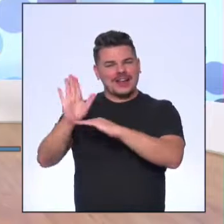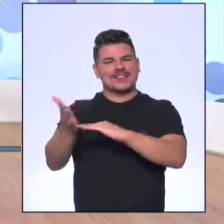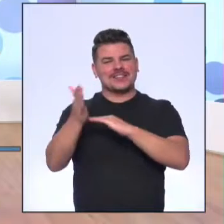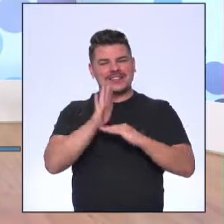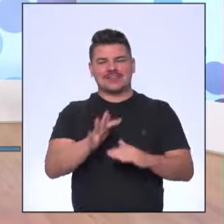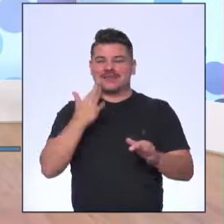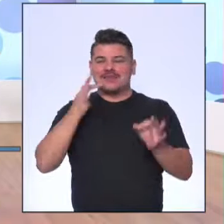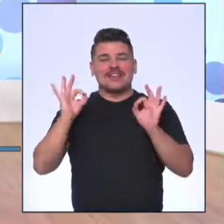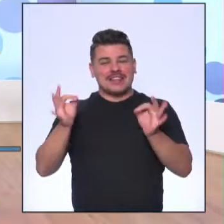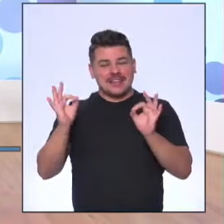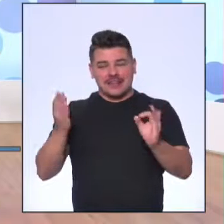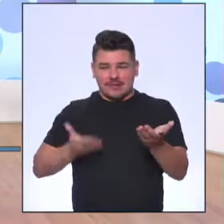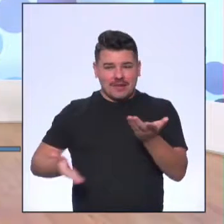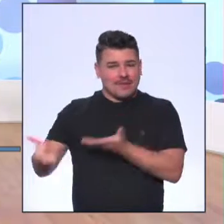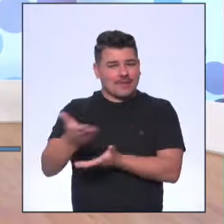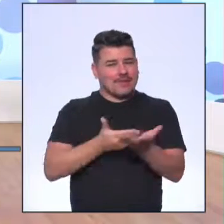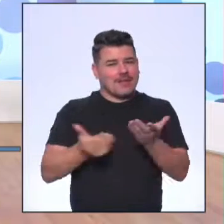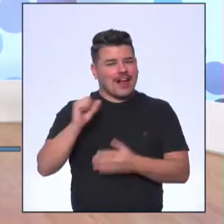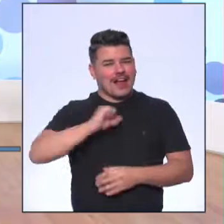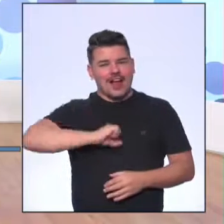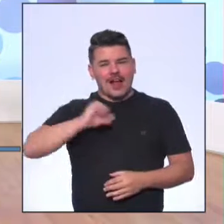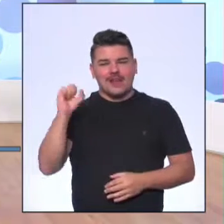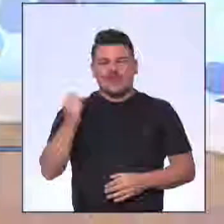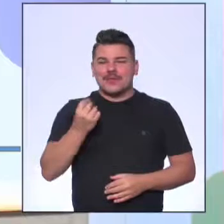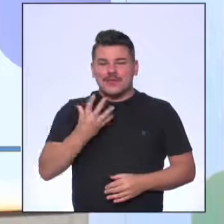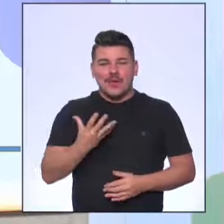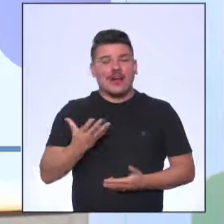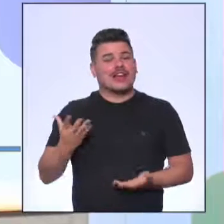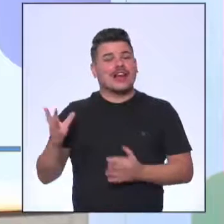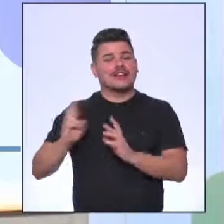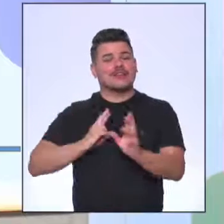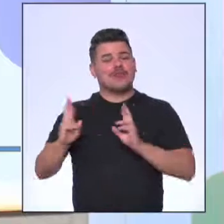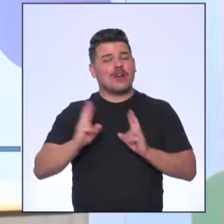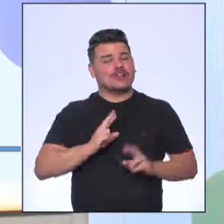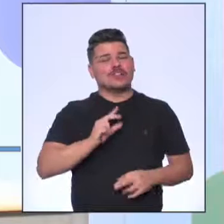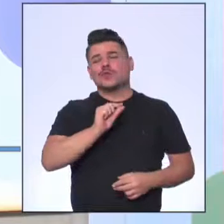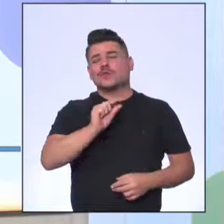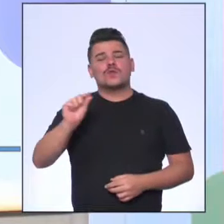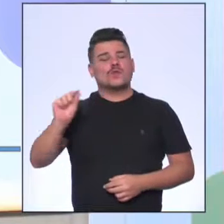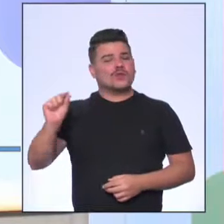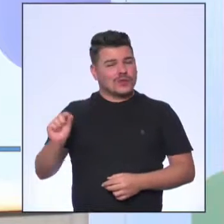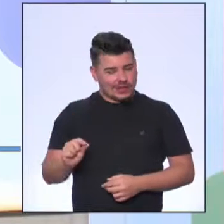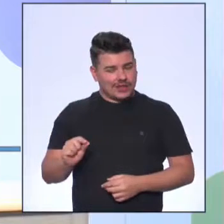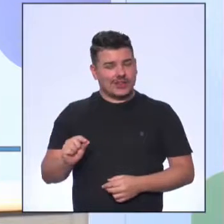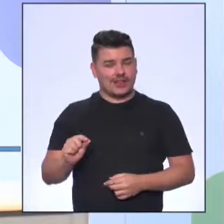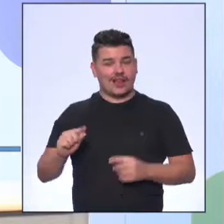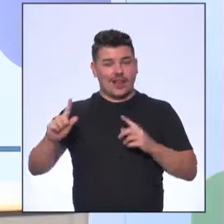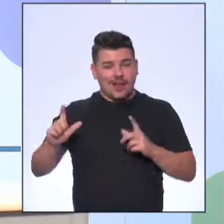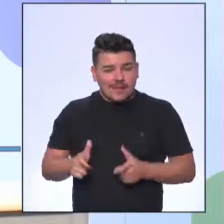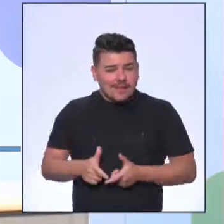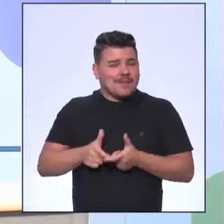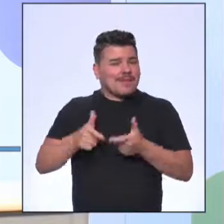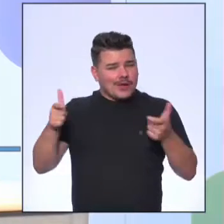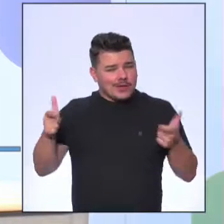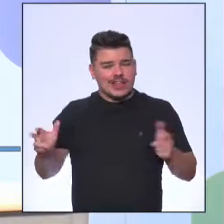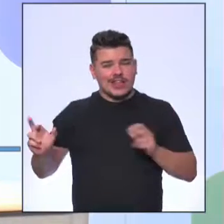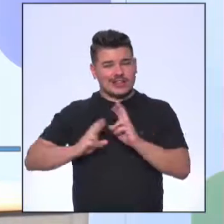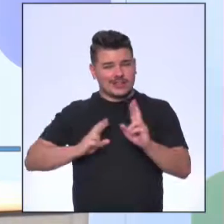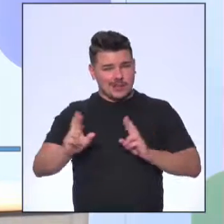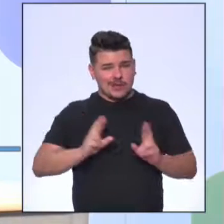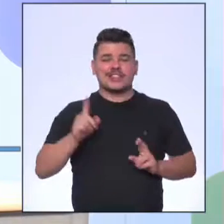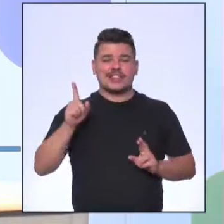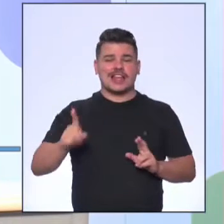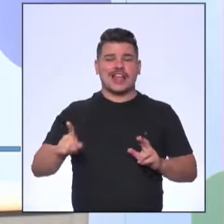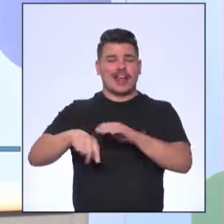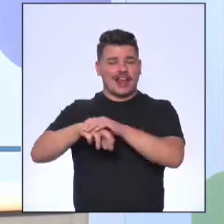uma relação super favorável. E as respostas são as seguintes. A grande parte afirma que é o habitat.